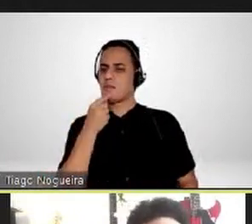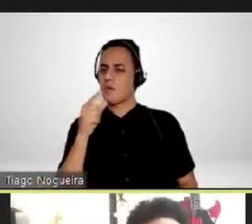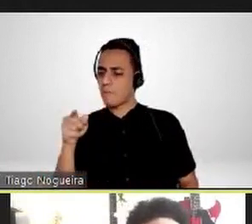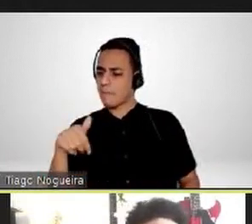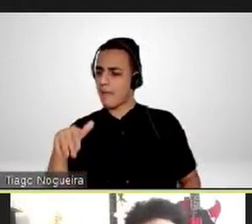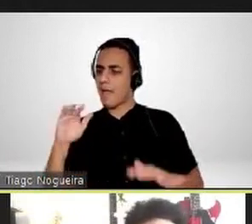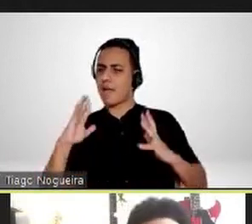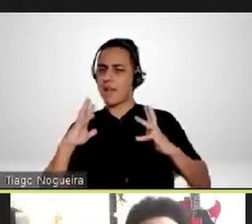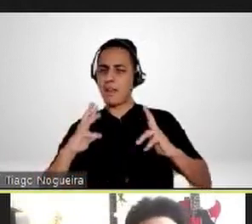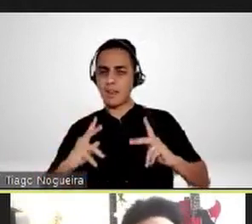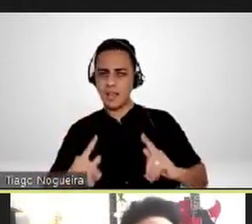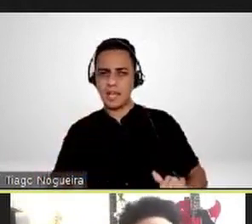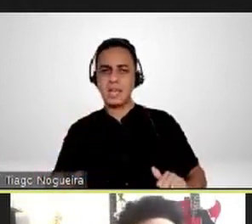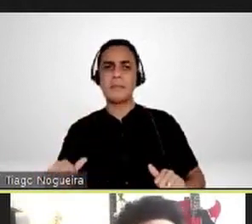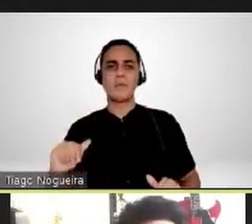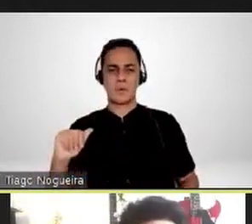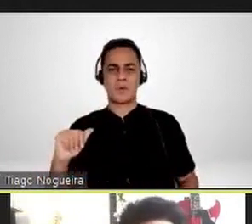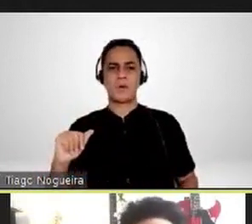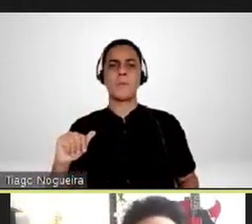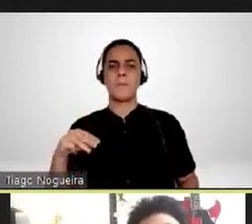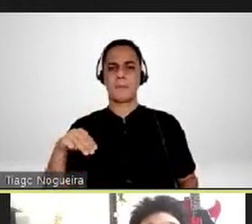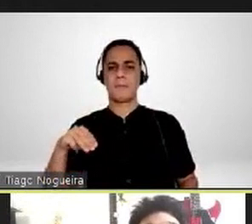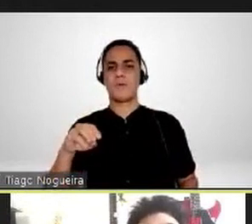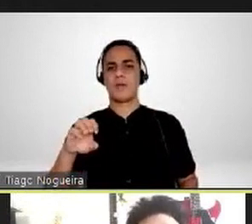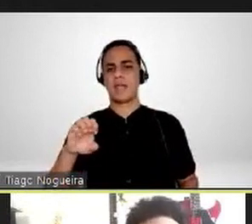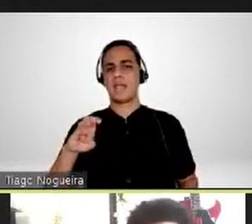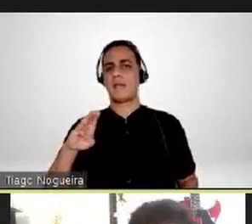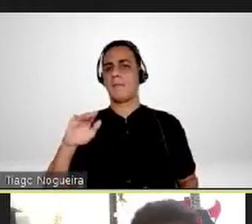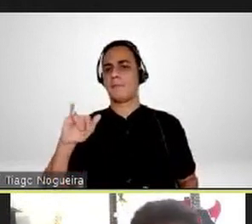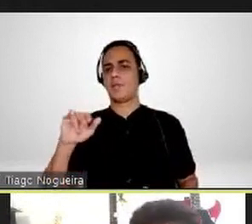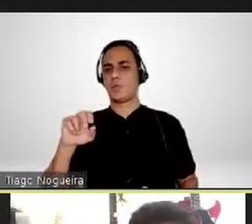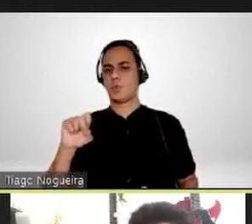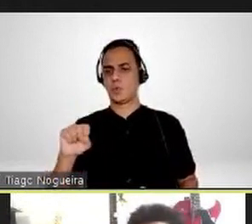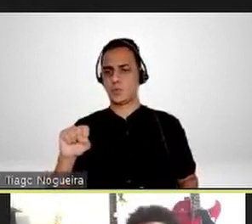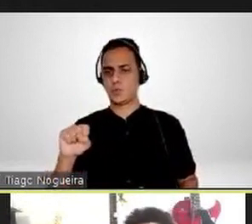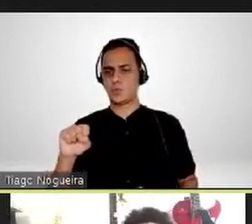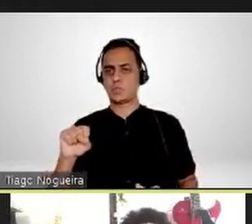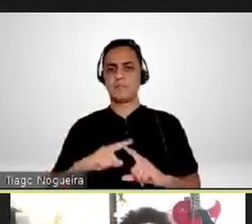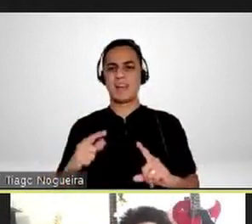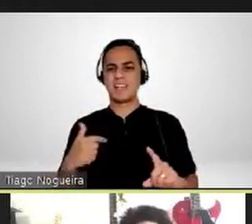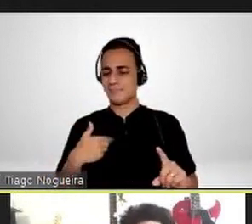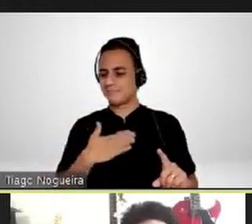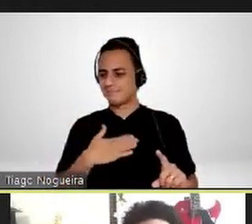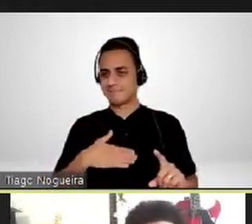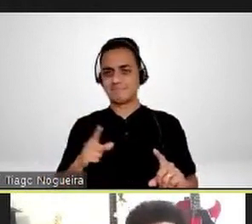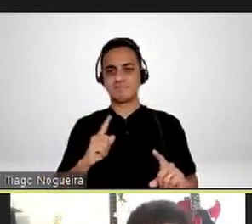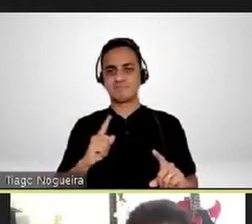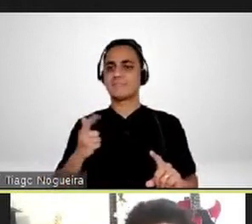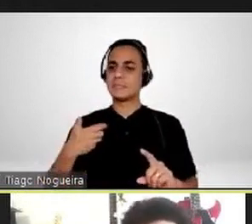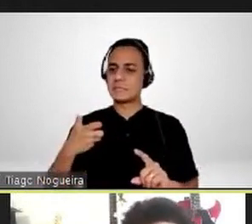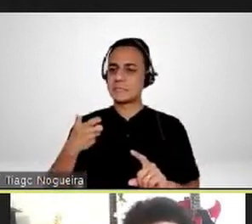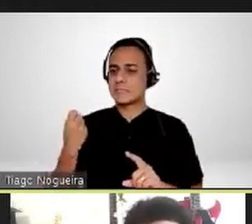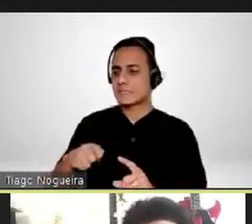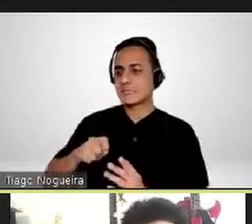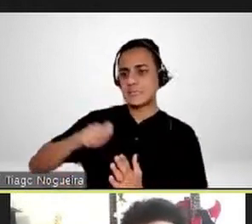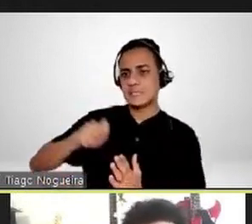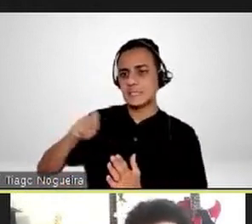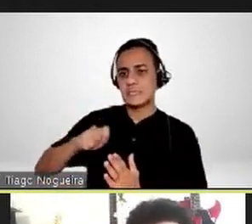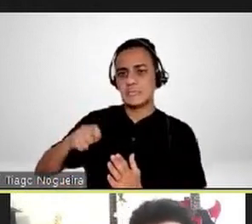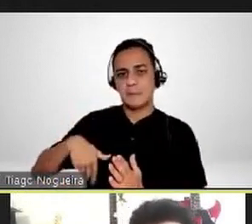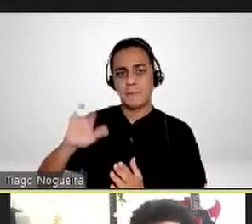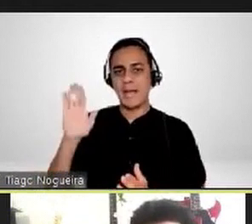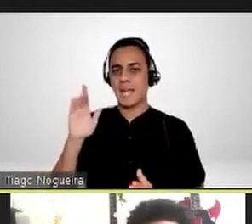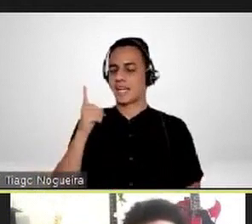bem acabado. E, curiosamente, eu não estava satisfeito, eu precisei sujar o desenho, eu precisei colocar algo, senão eu não conseguia